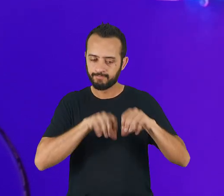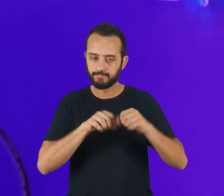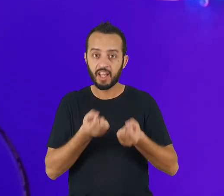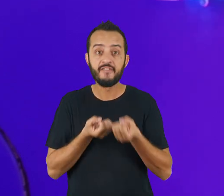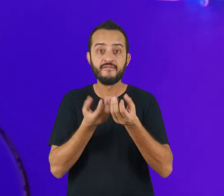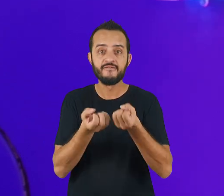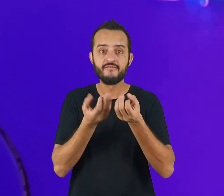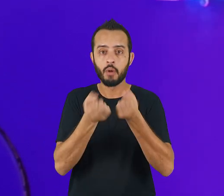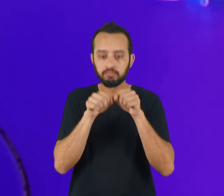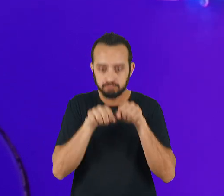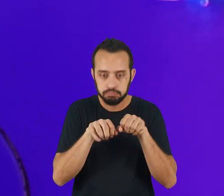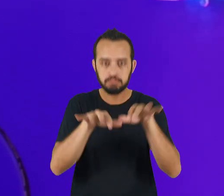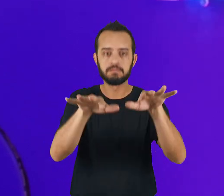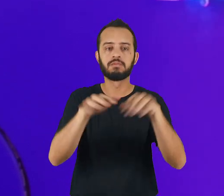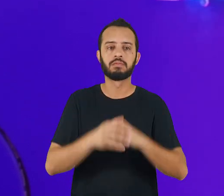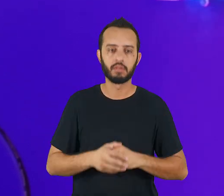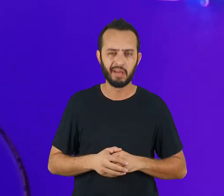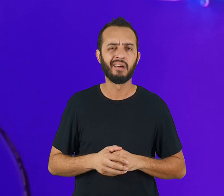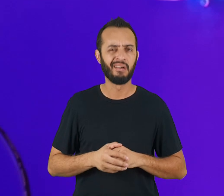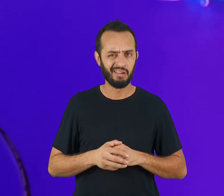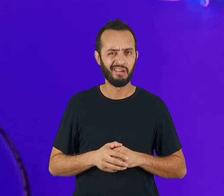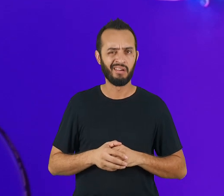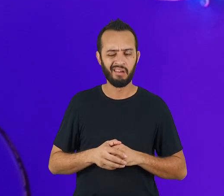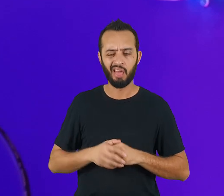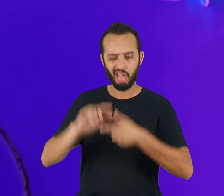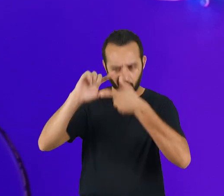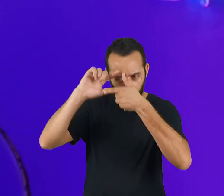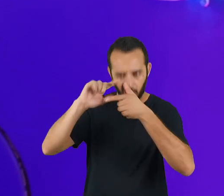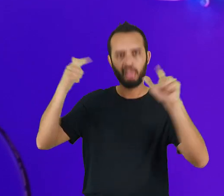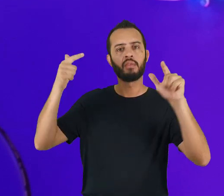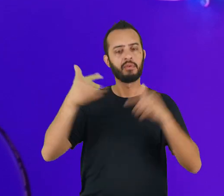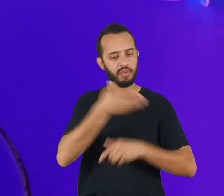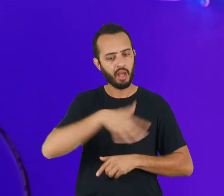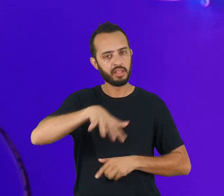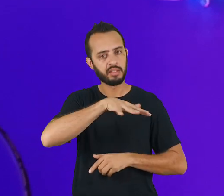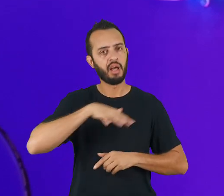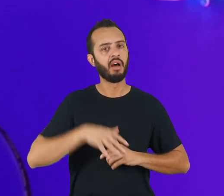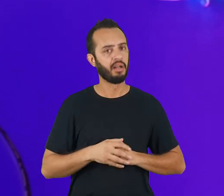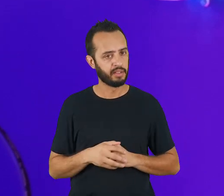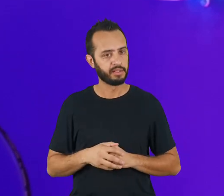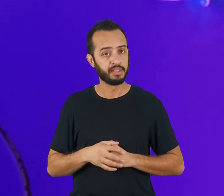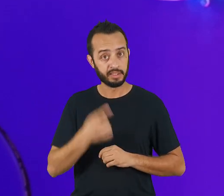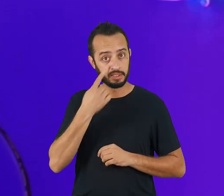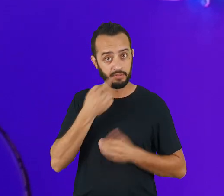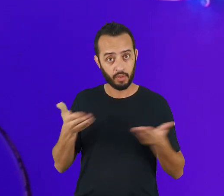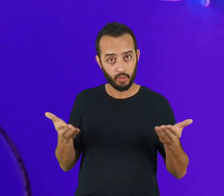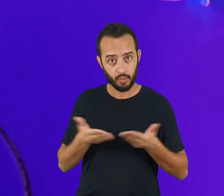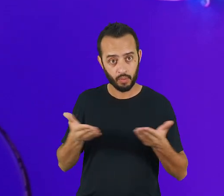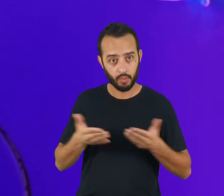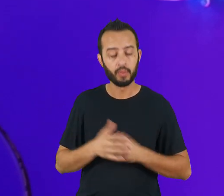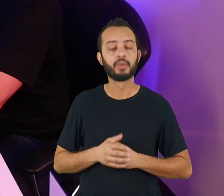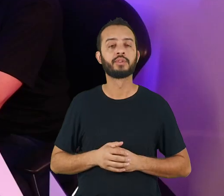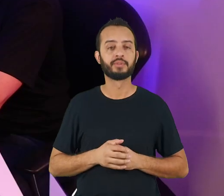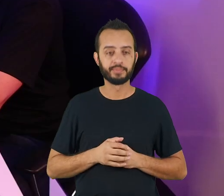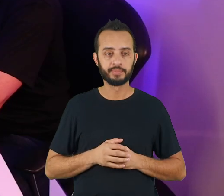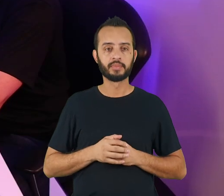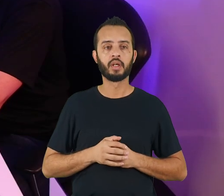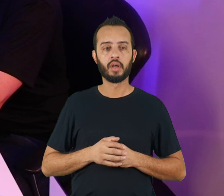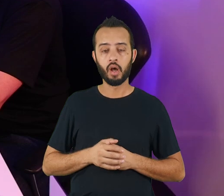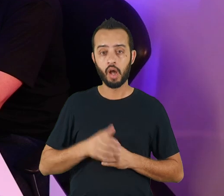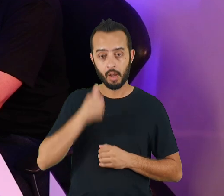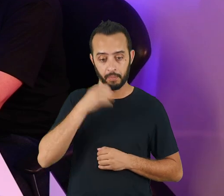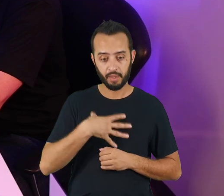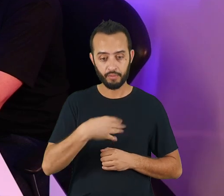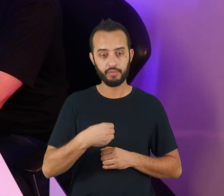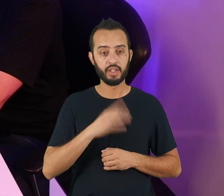Marcelo informação informação é desmistificar a áa né E você vê hoje né como a gente falou minha